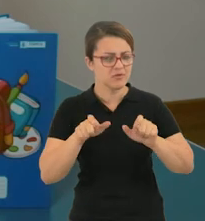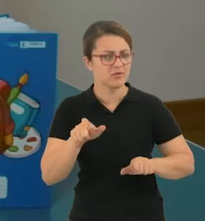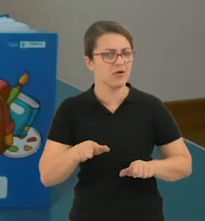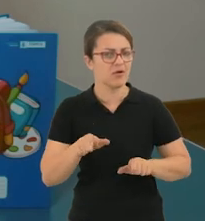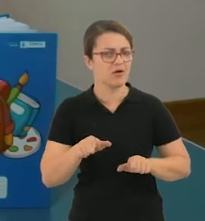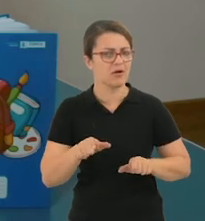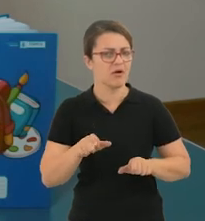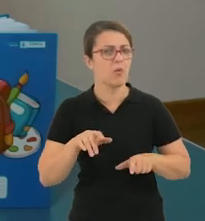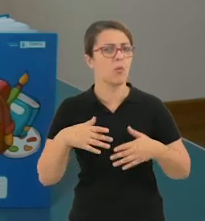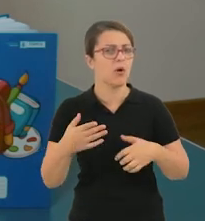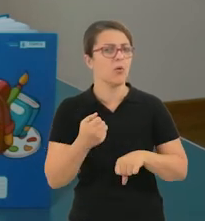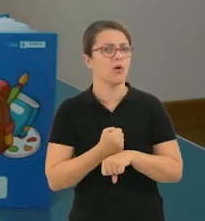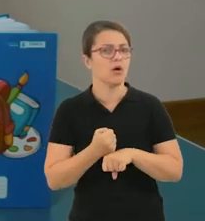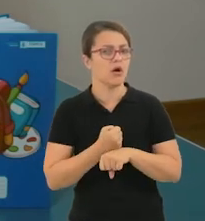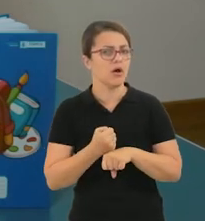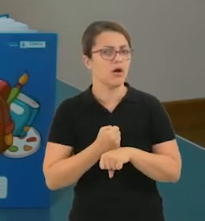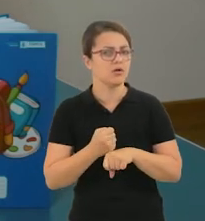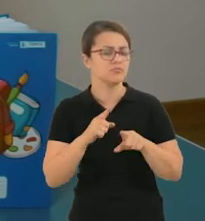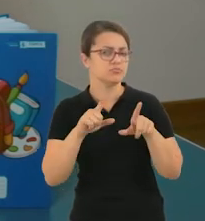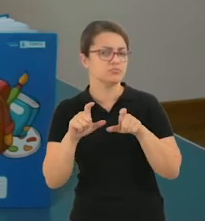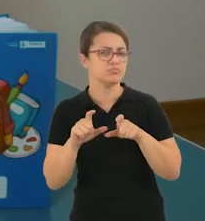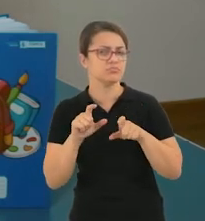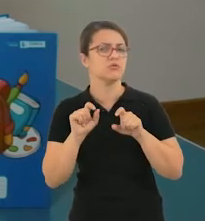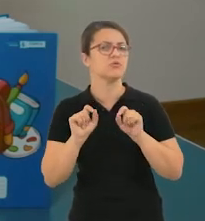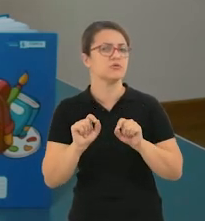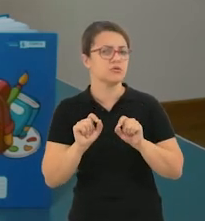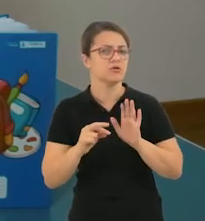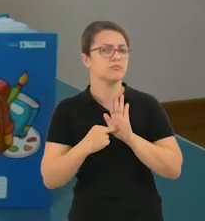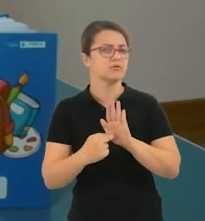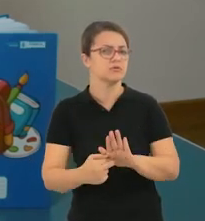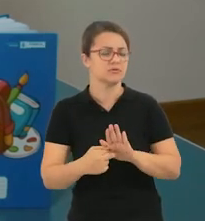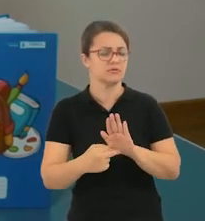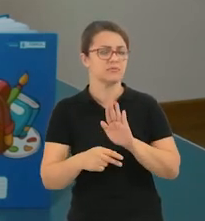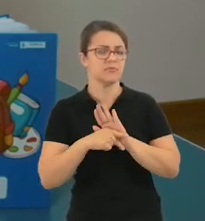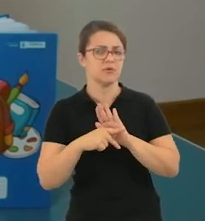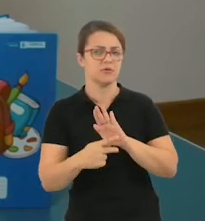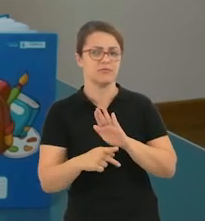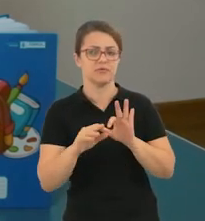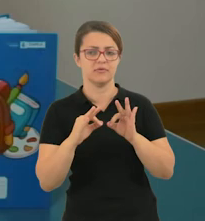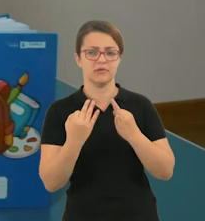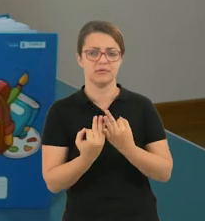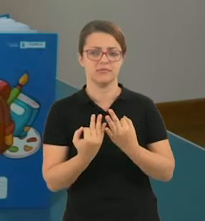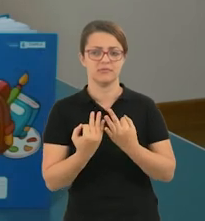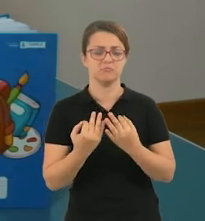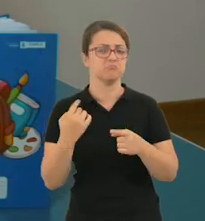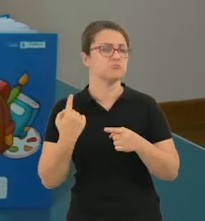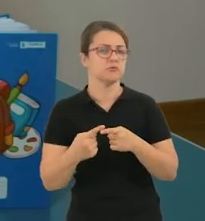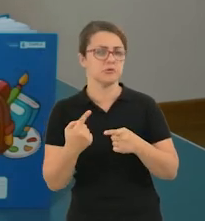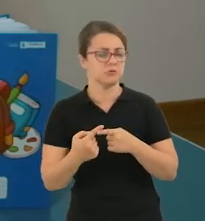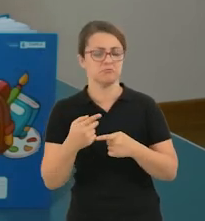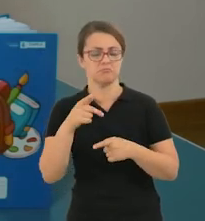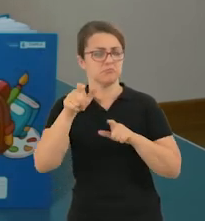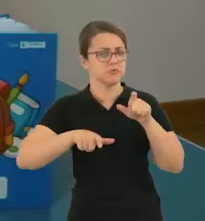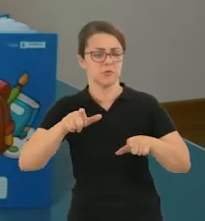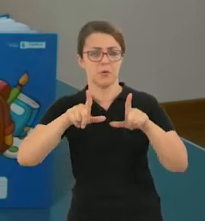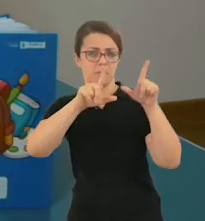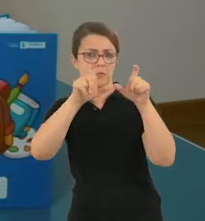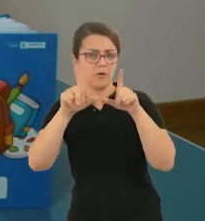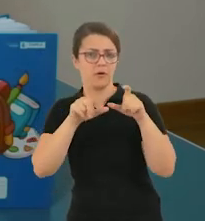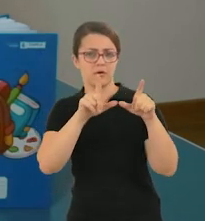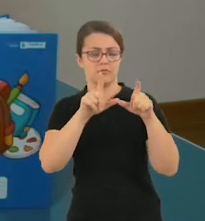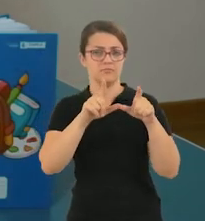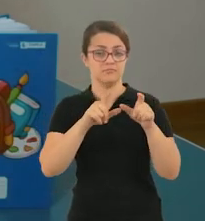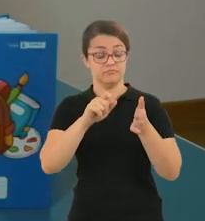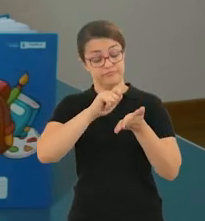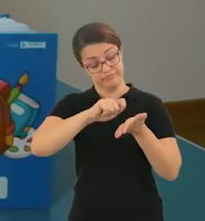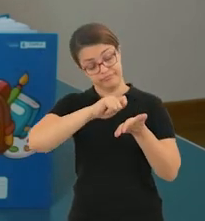nessas fotografias? De que ano elas são? O que elas representam para sua família? Por que que alguém tirou ou guardou essas fotos na sua